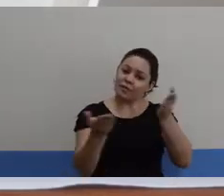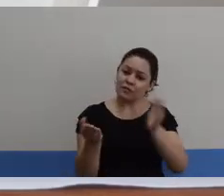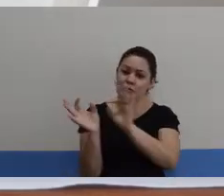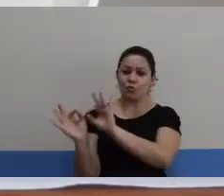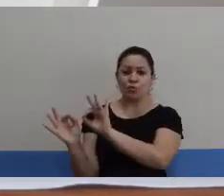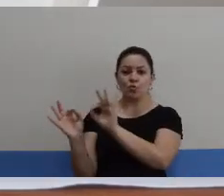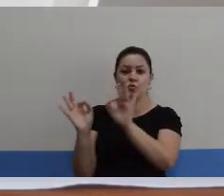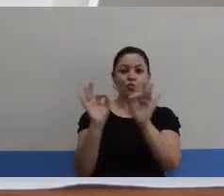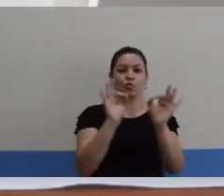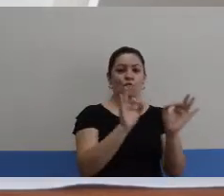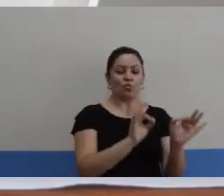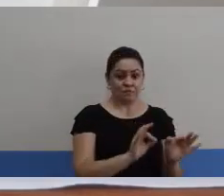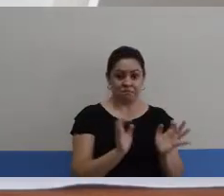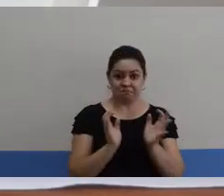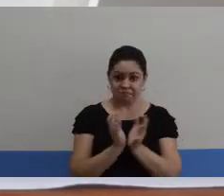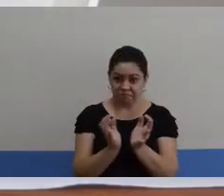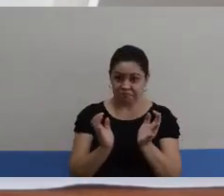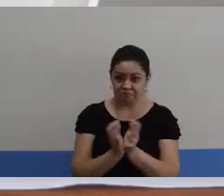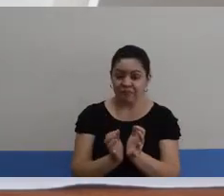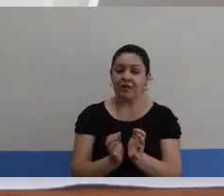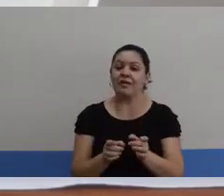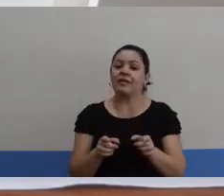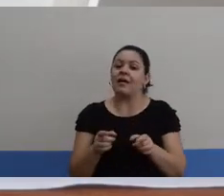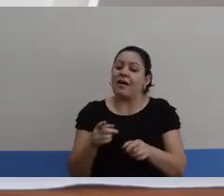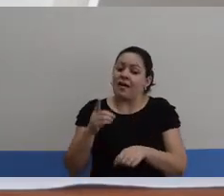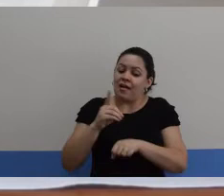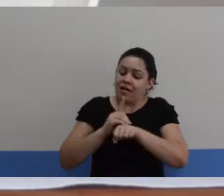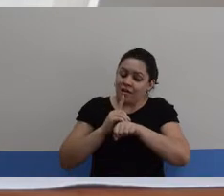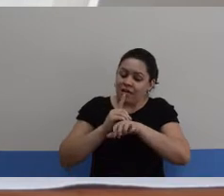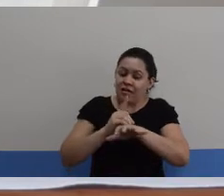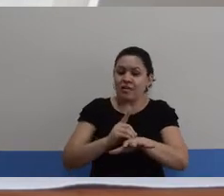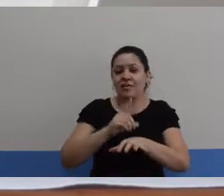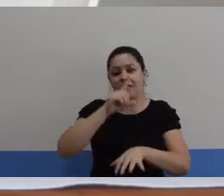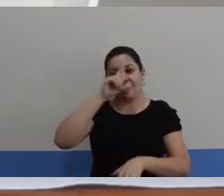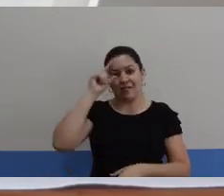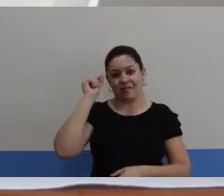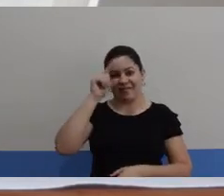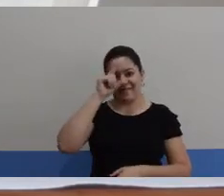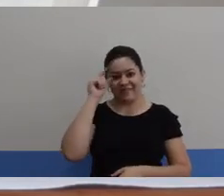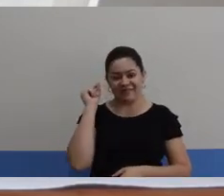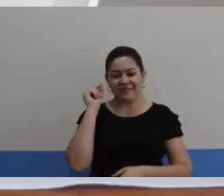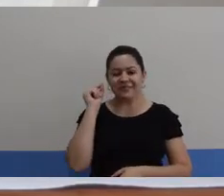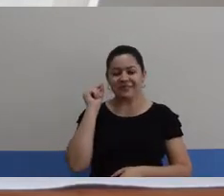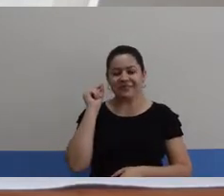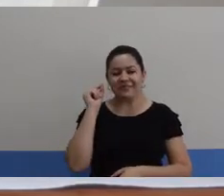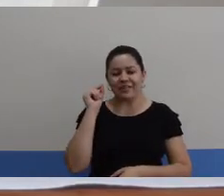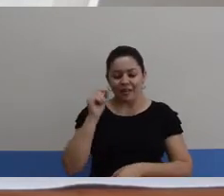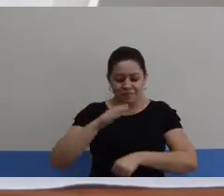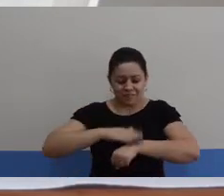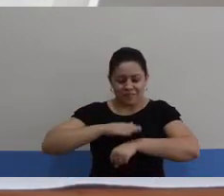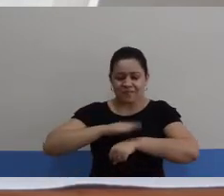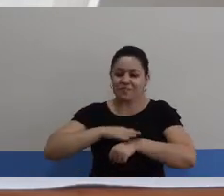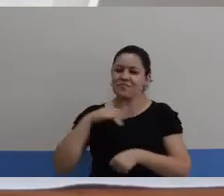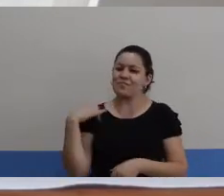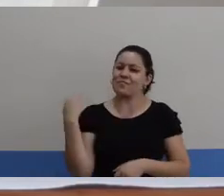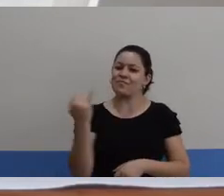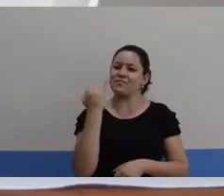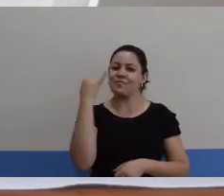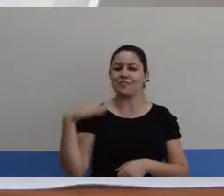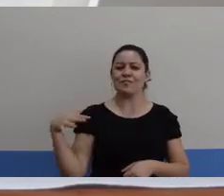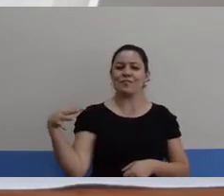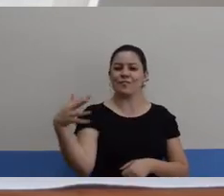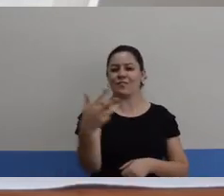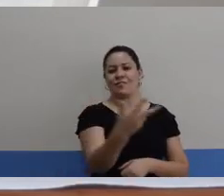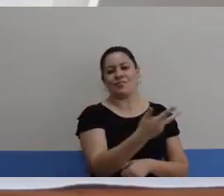participam conosco, particularmente da nossa Diocese de Guarapuava. Uma noite importante para todos